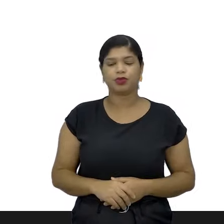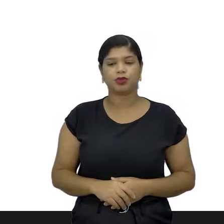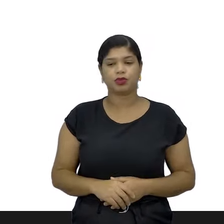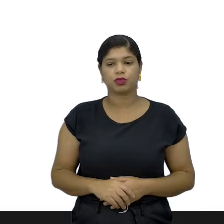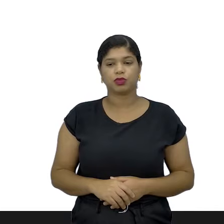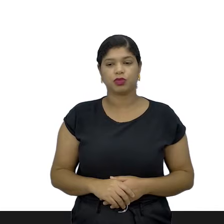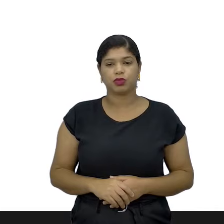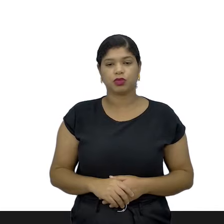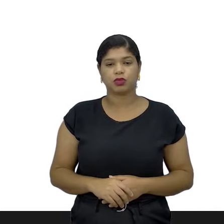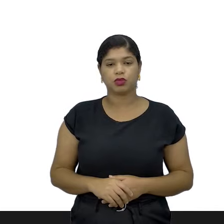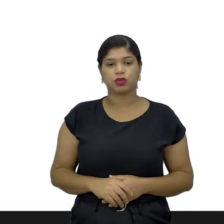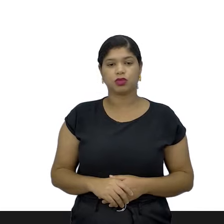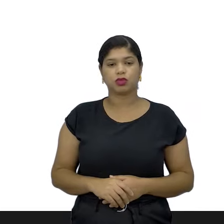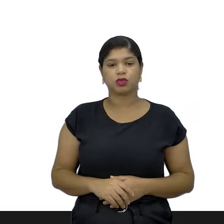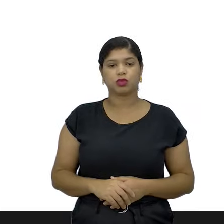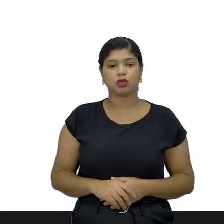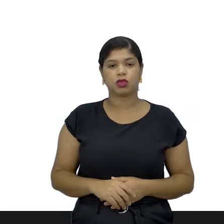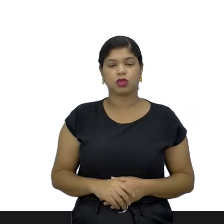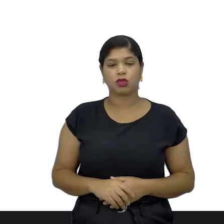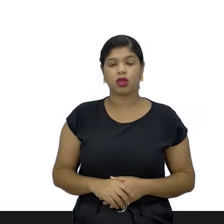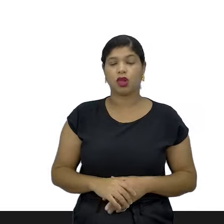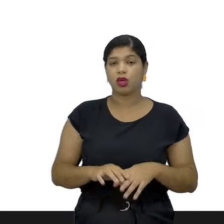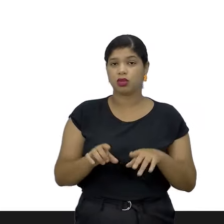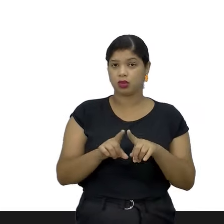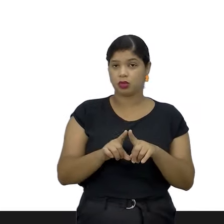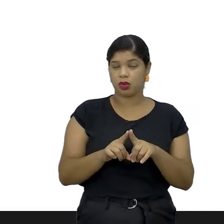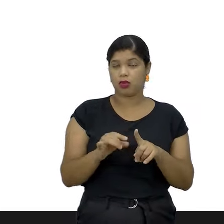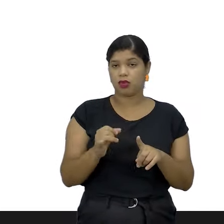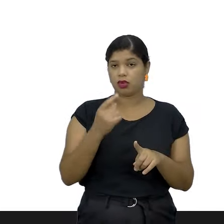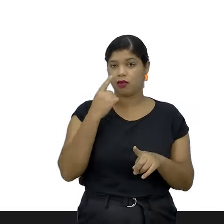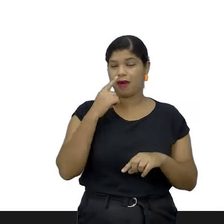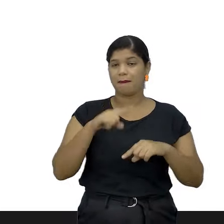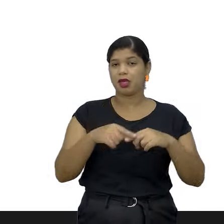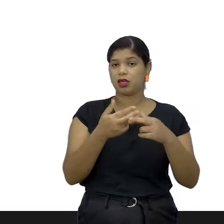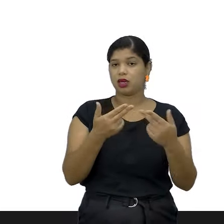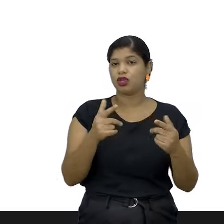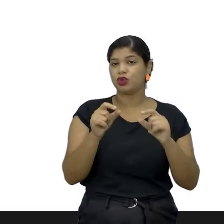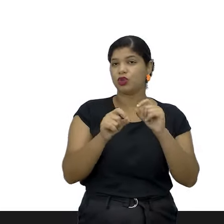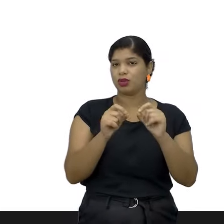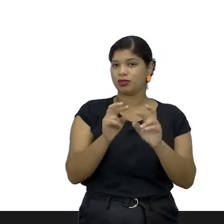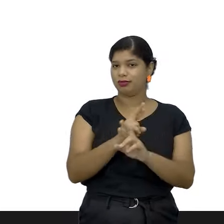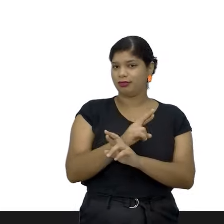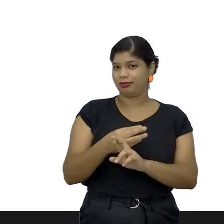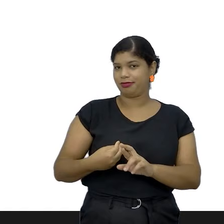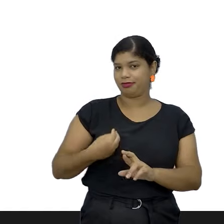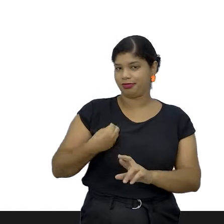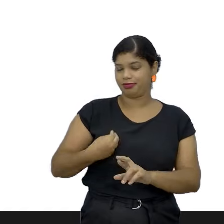né? Além de levantar a questão dos materiais e tudo mais.